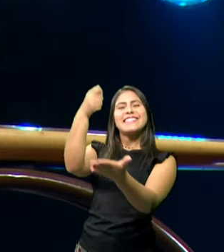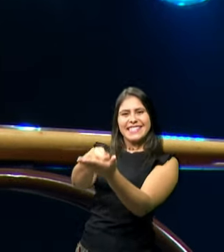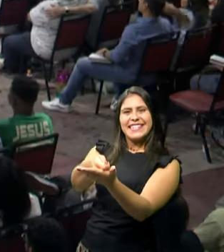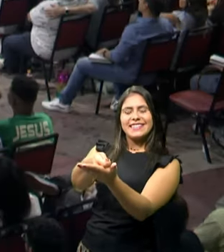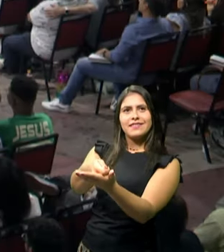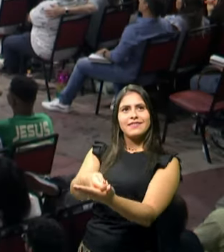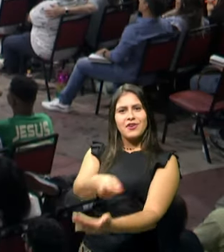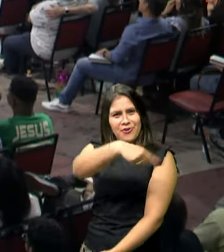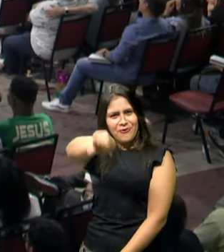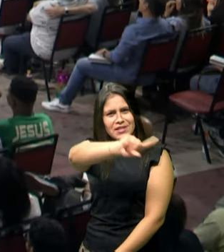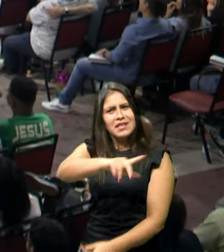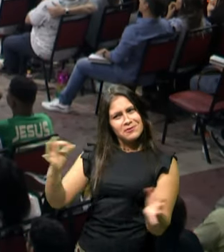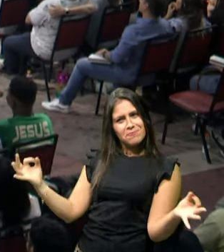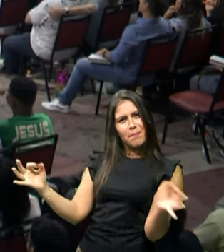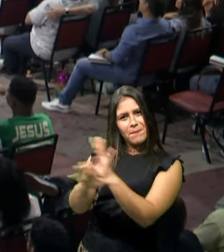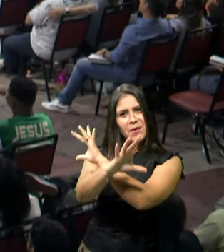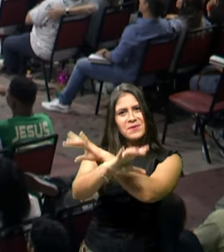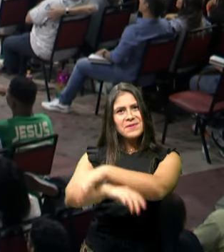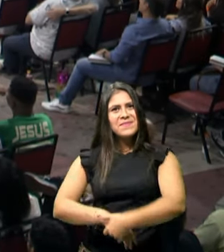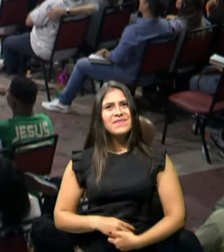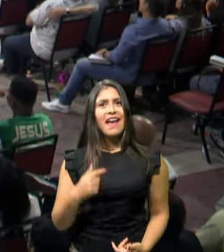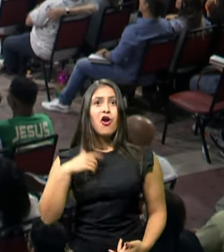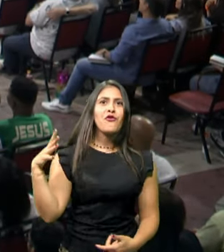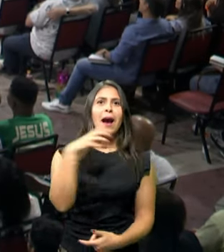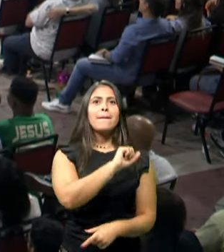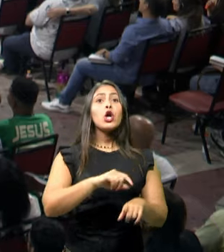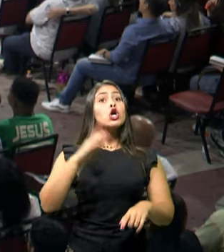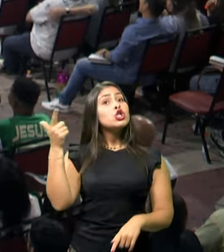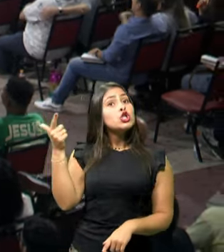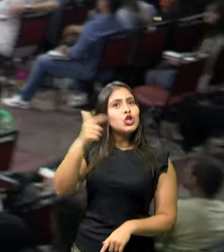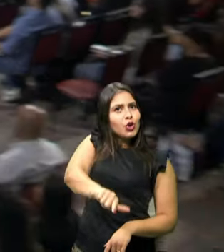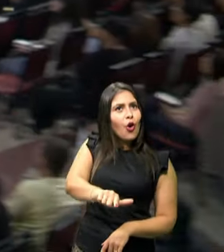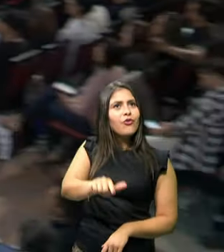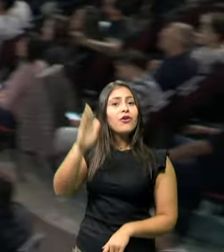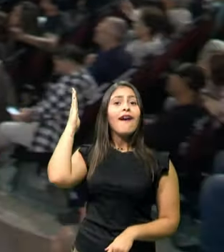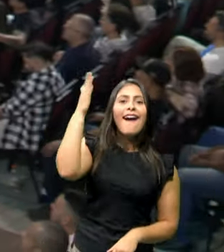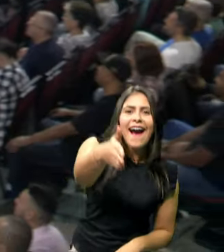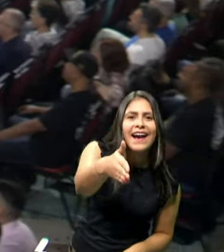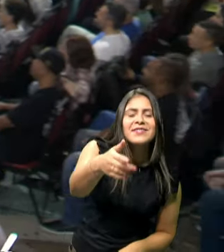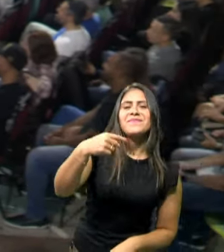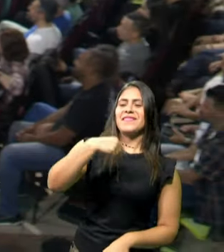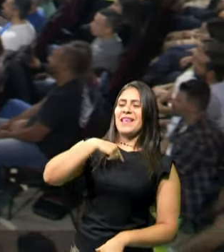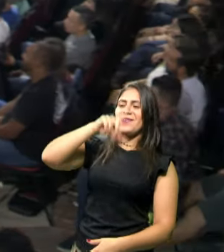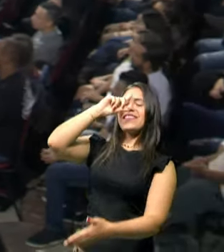Ah, peguei vocês. Eu fui muito rápido. Vamos lá, mais uma vez, vamos lá?